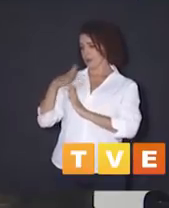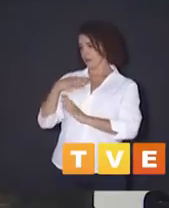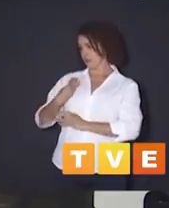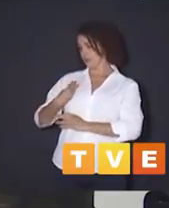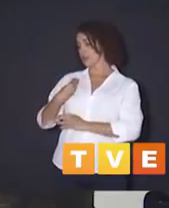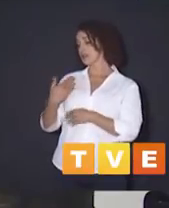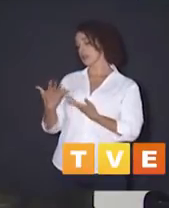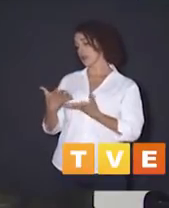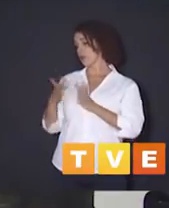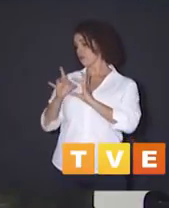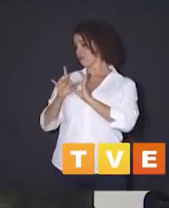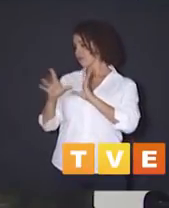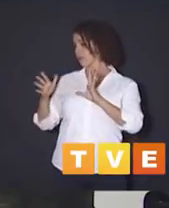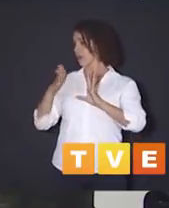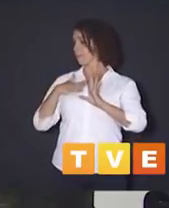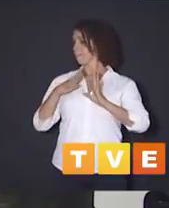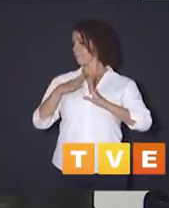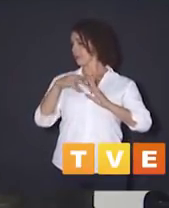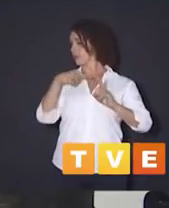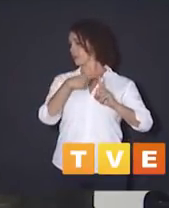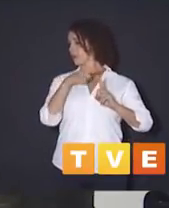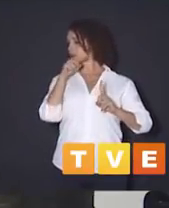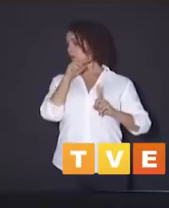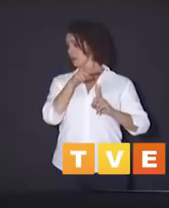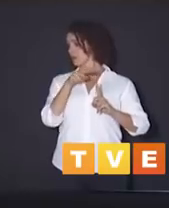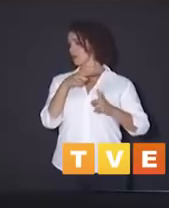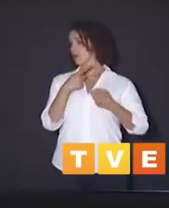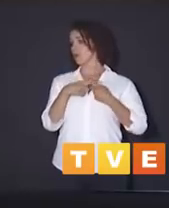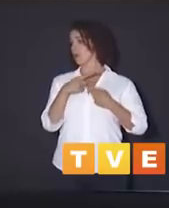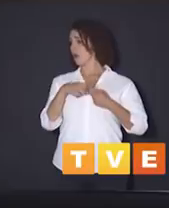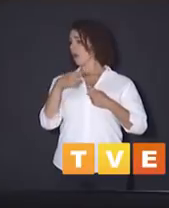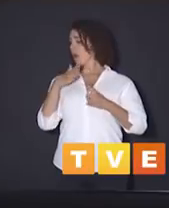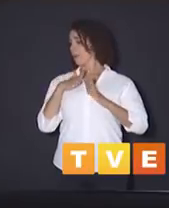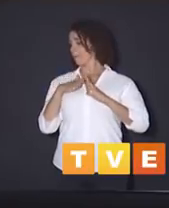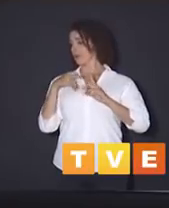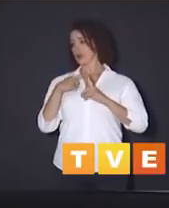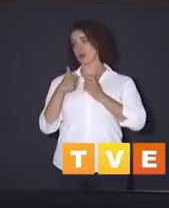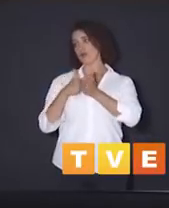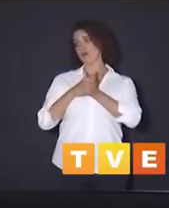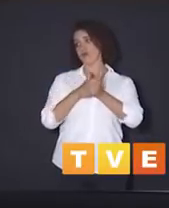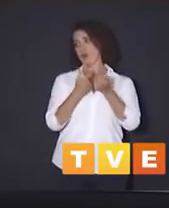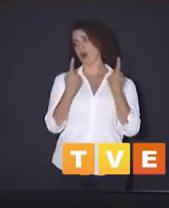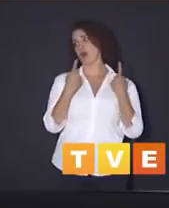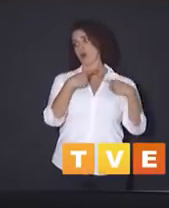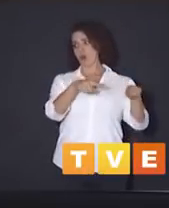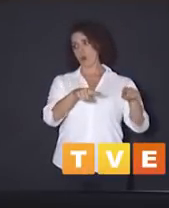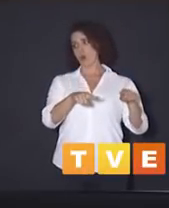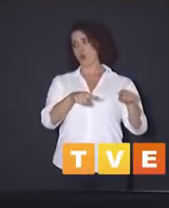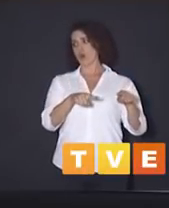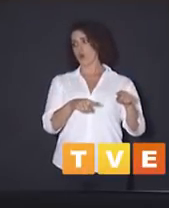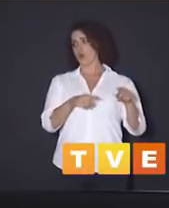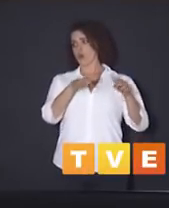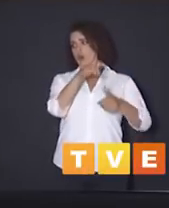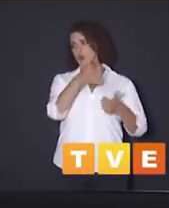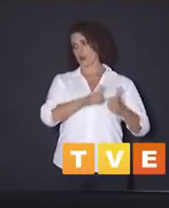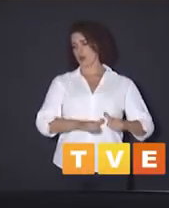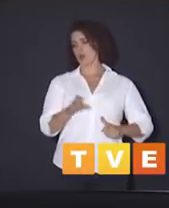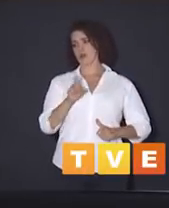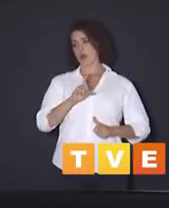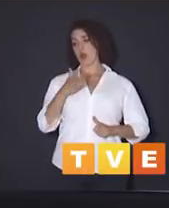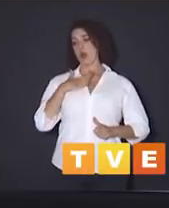minha igreja porque a minha igreja não persegue os terreiros e eu sou pastor e sou consertador de